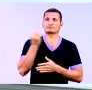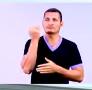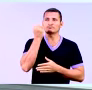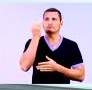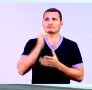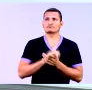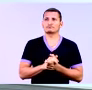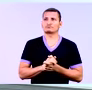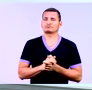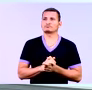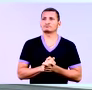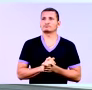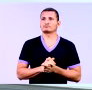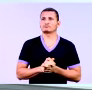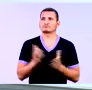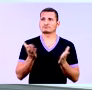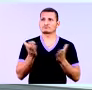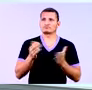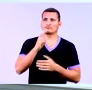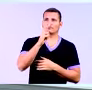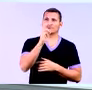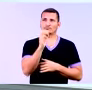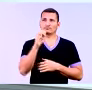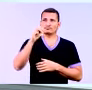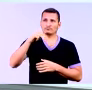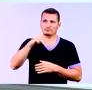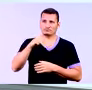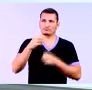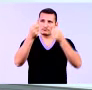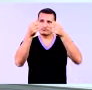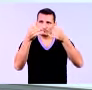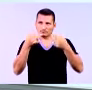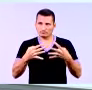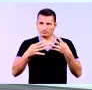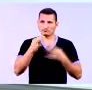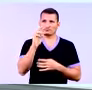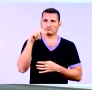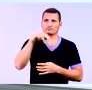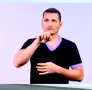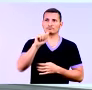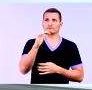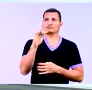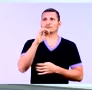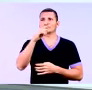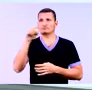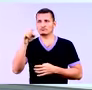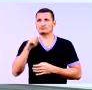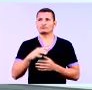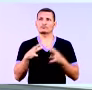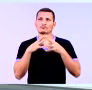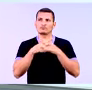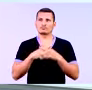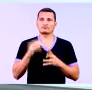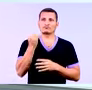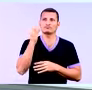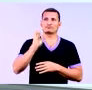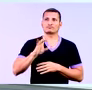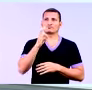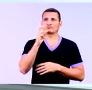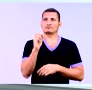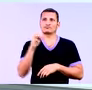Nós tivemos hoje 50 minutos para conversar sobre transações, sobre um tema complexo e importante. Nós tivemos só 50 minutos. Então,